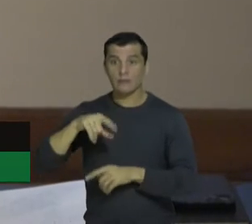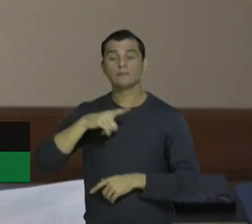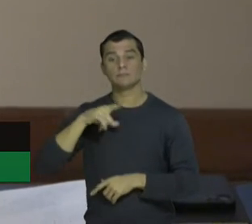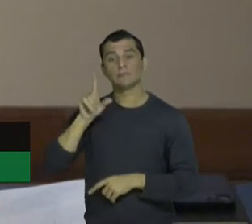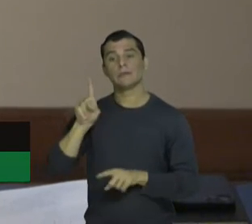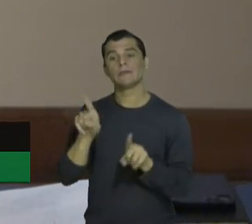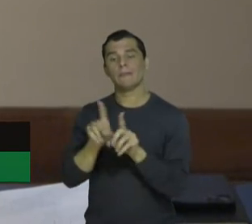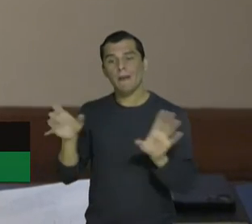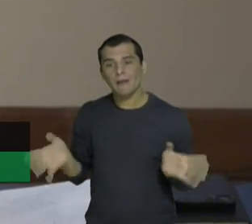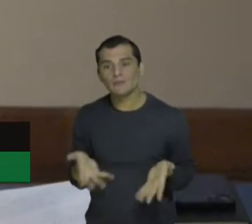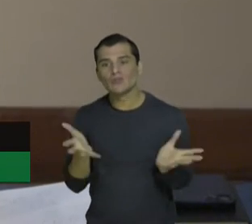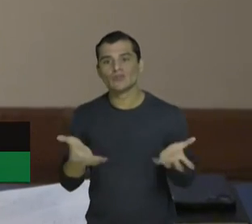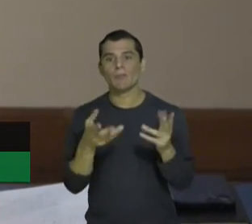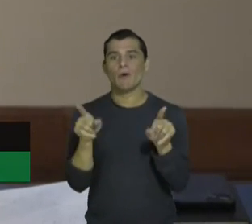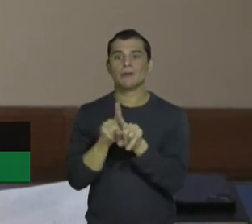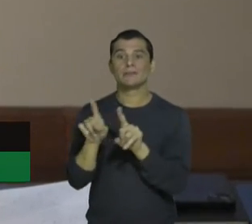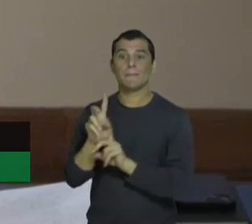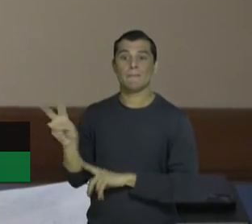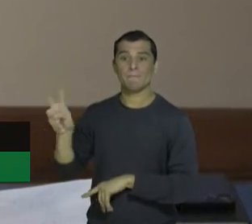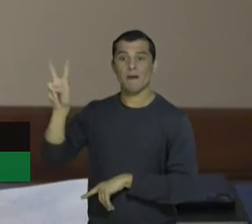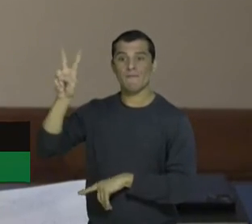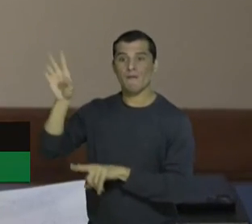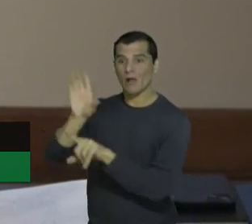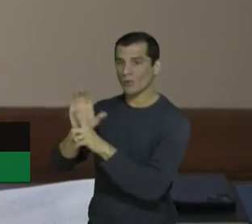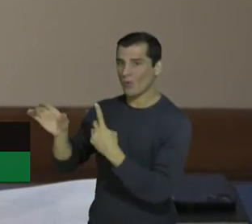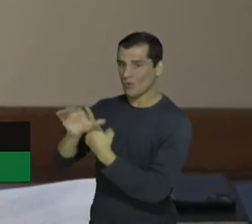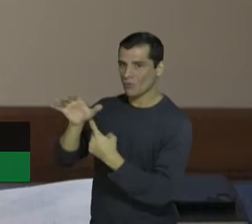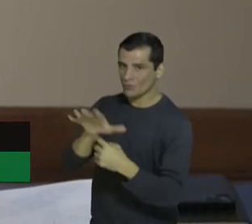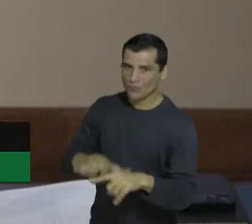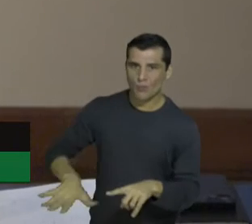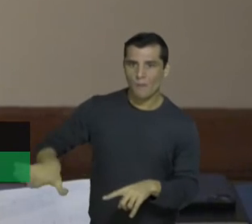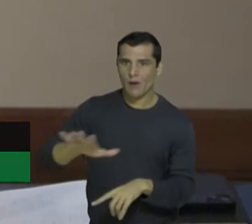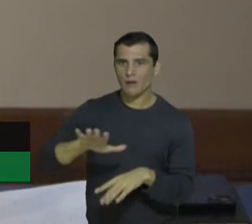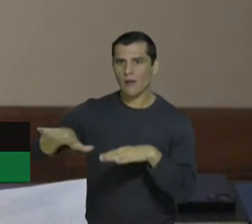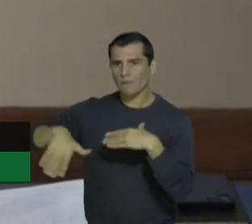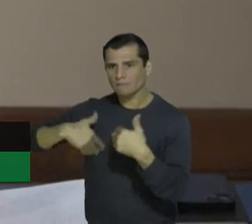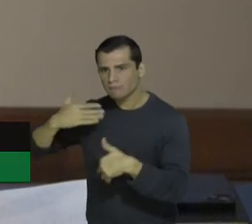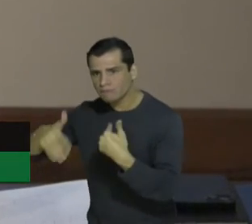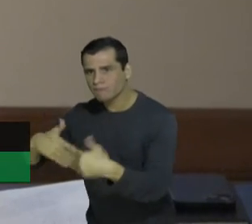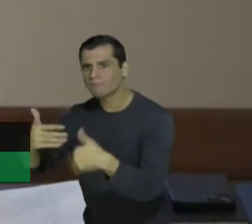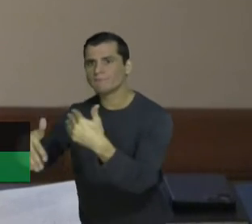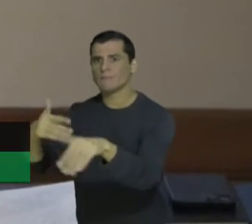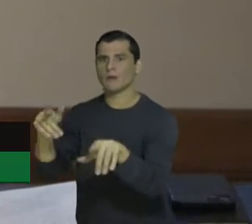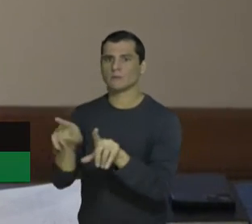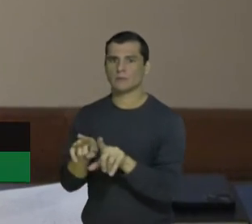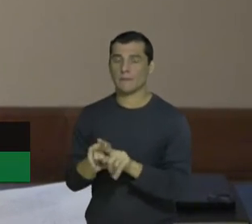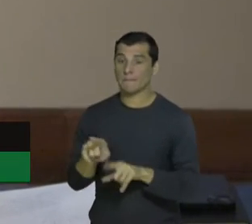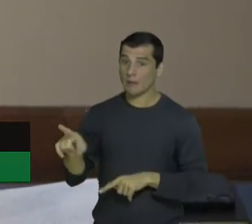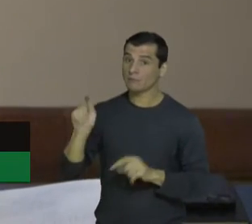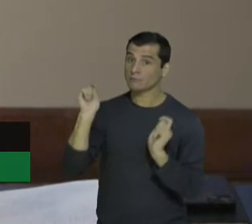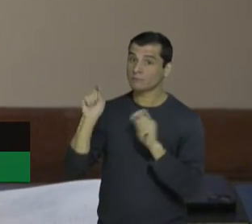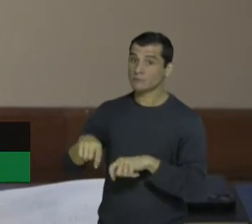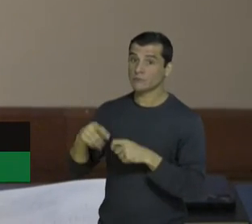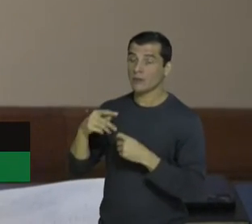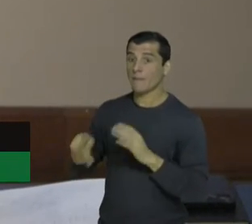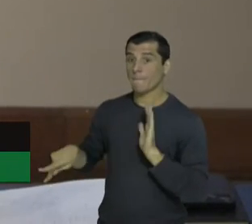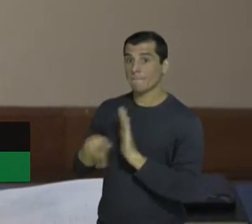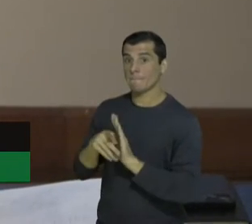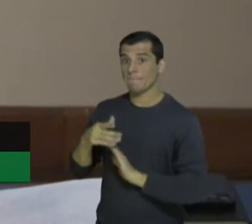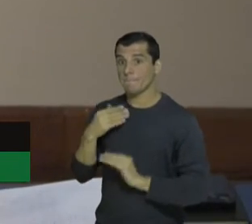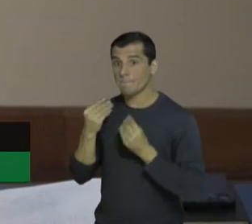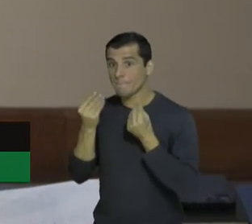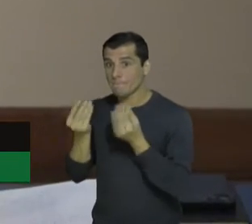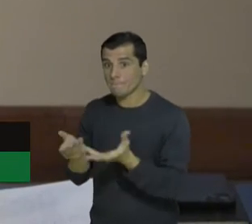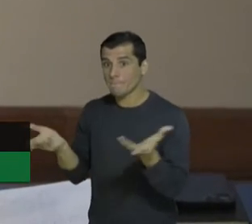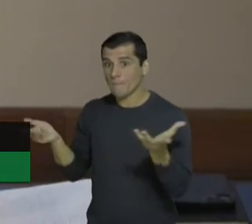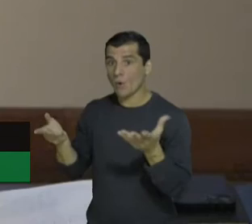eh valor para a comunidade valor sequencial e valor que tem a sustentabilidade futura como os